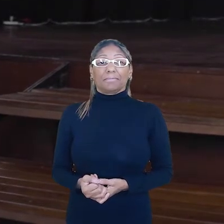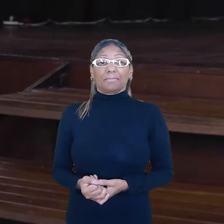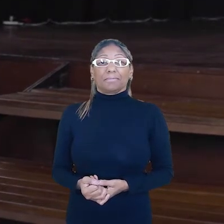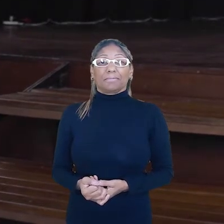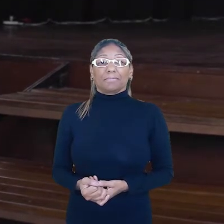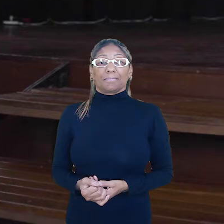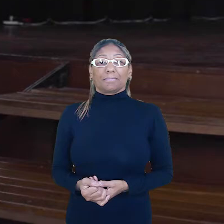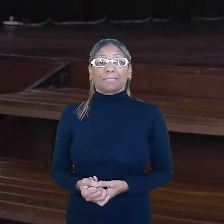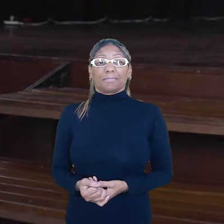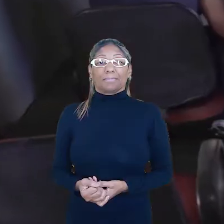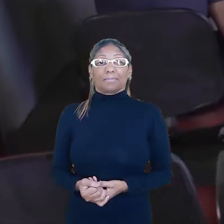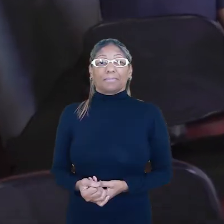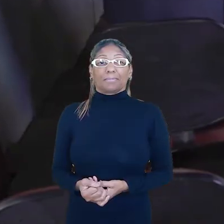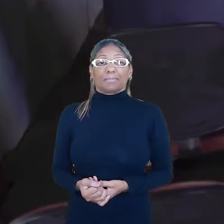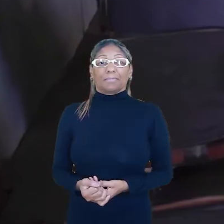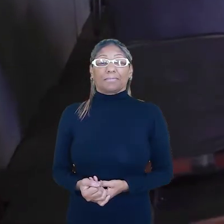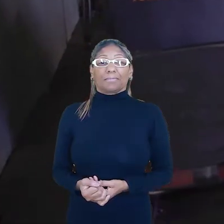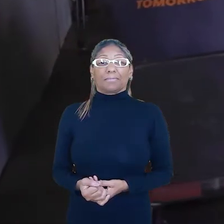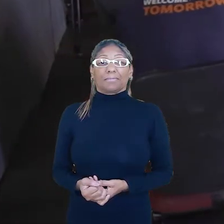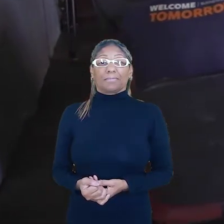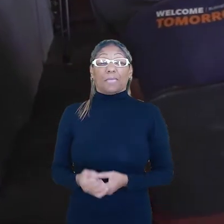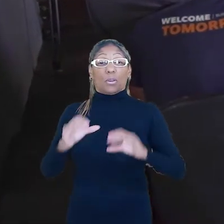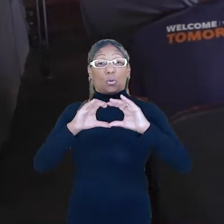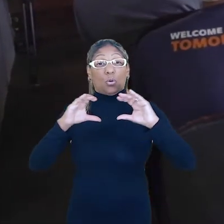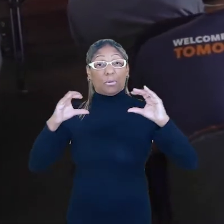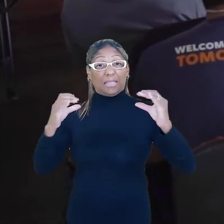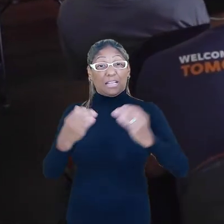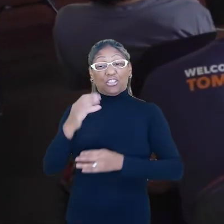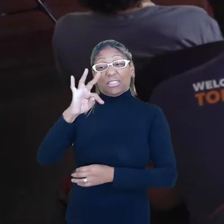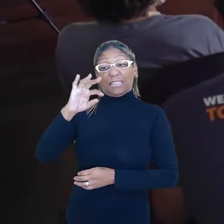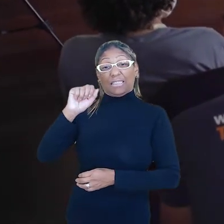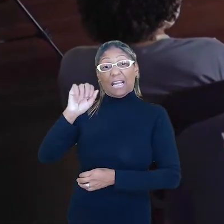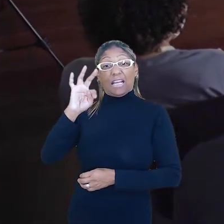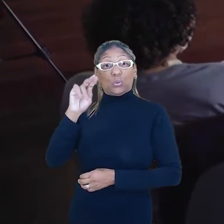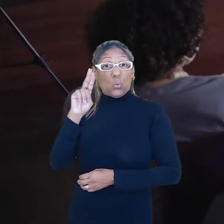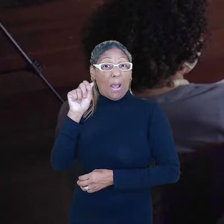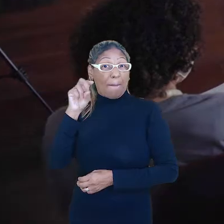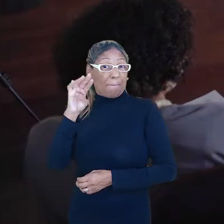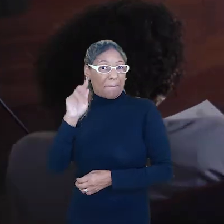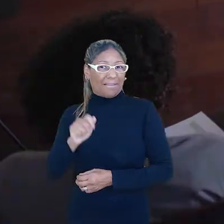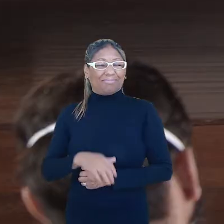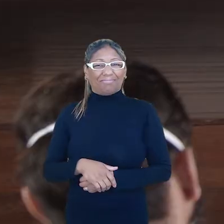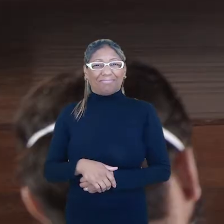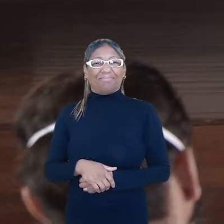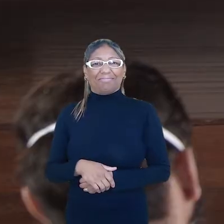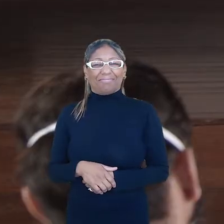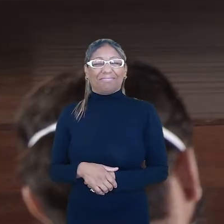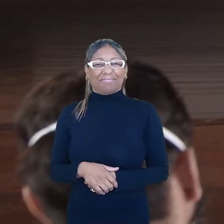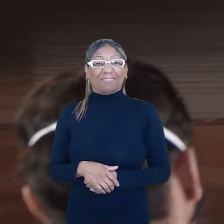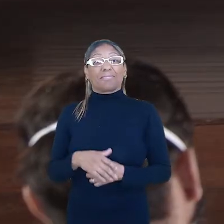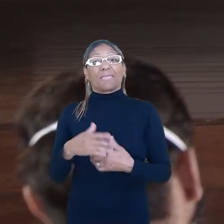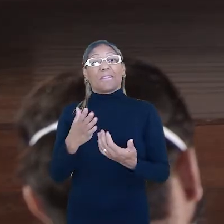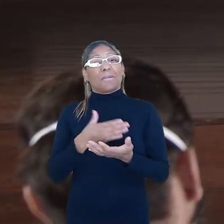causar eventos extremos. Por que a comunidade Capuava se conecta com essa questão de sustentabilidade? Momento artístico